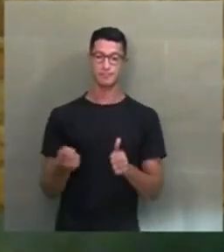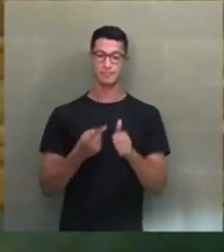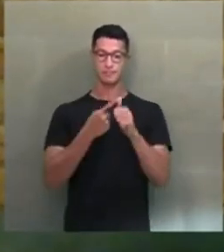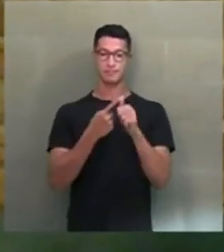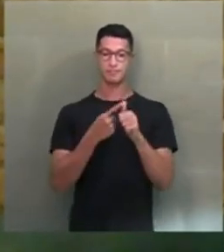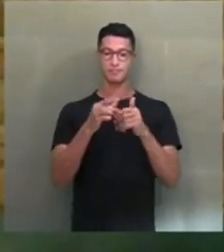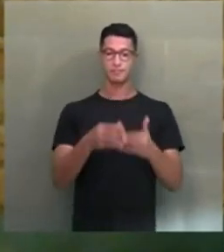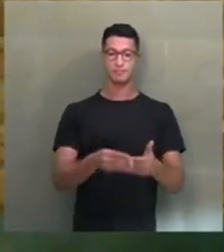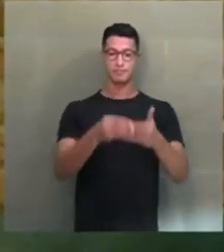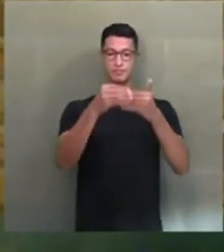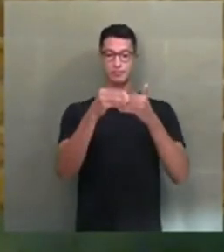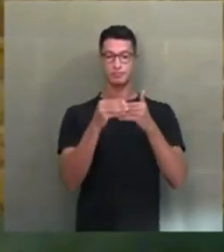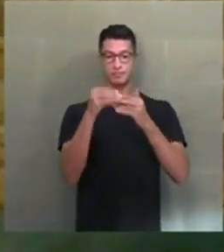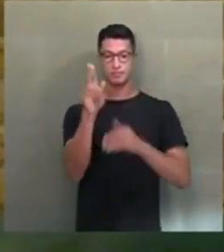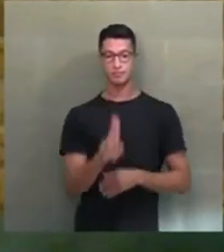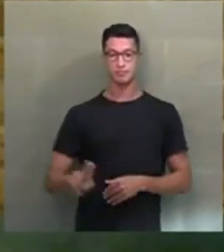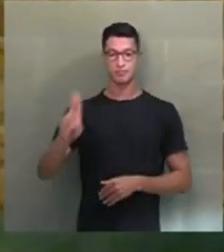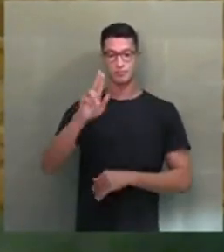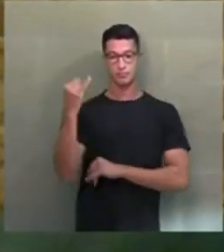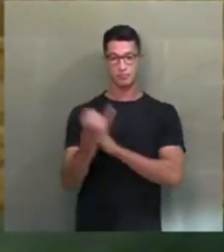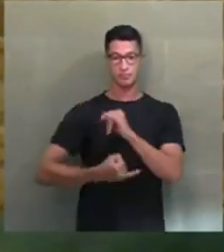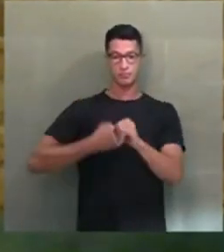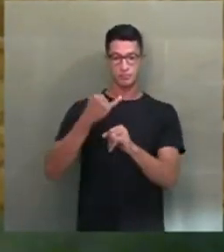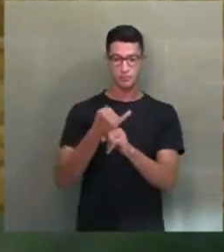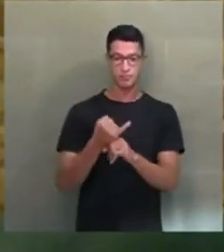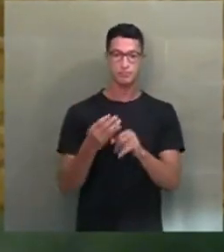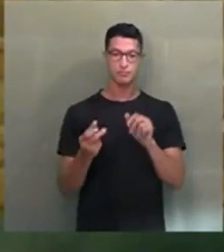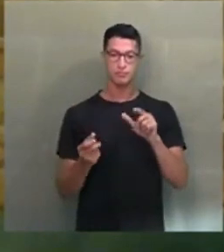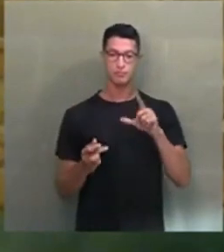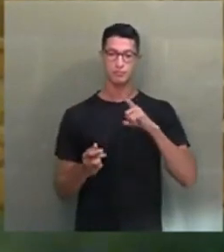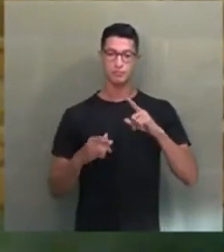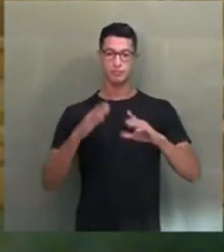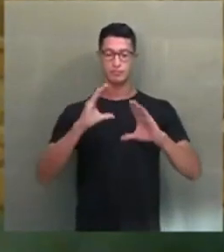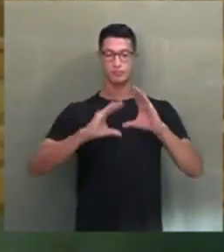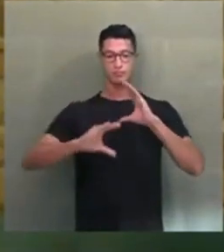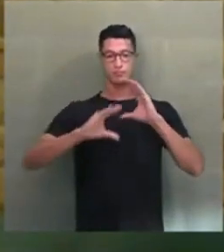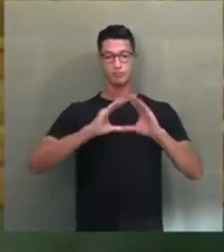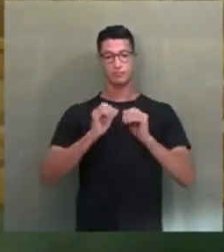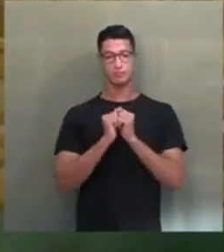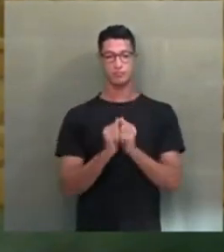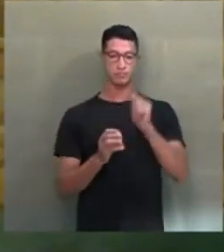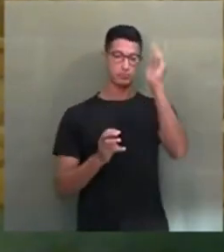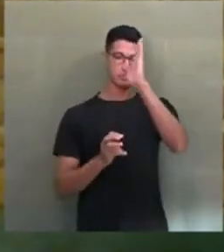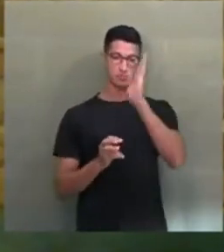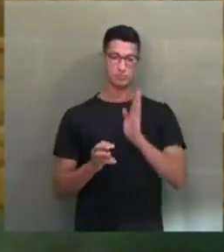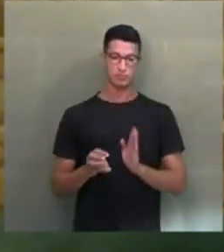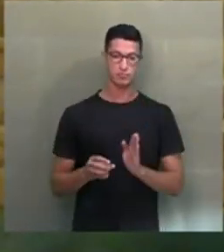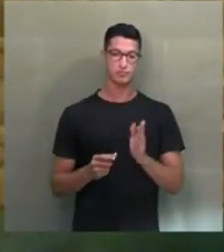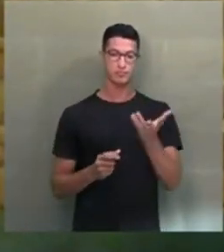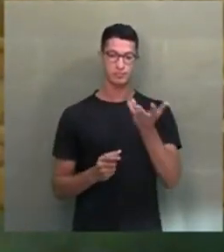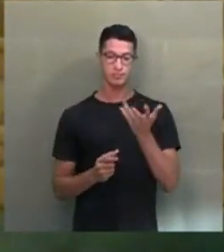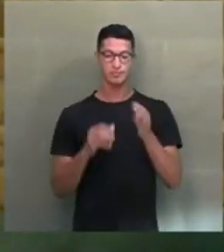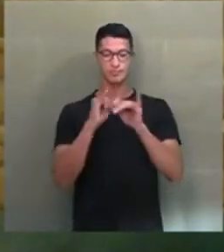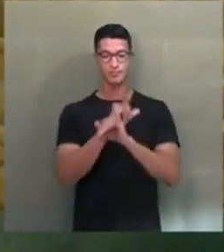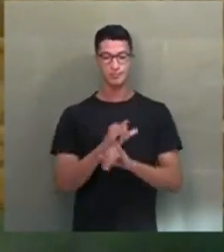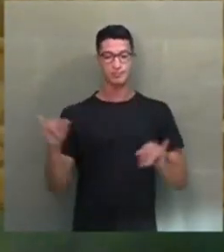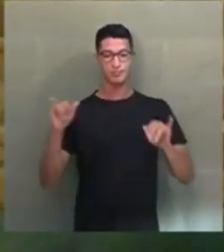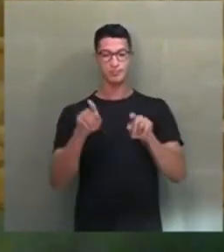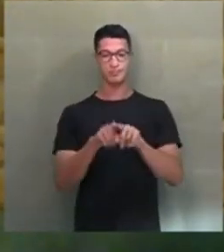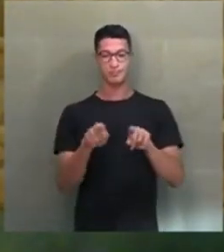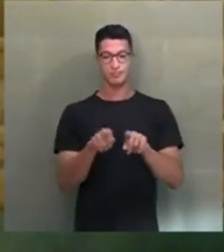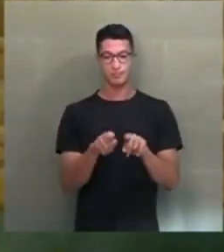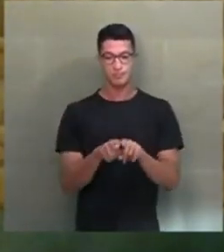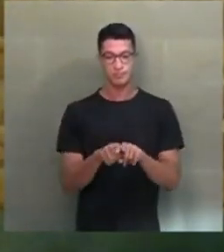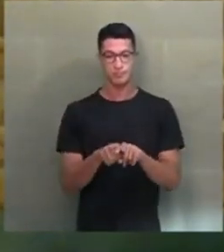a trazer e a usar a internet em sua comunicação com o Brasil. Quero citar ainda,